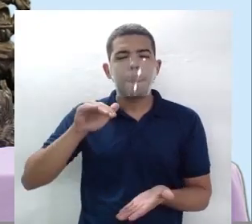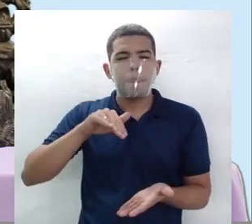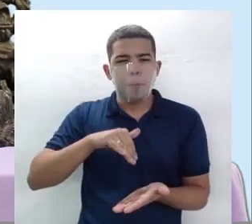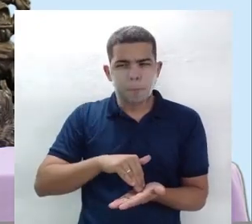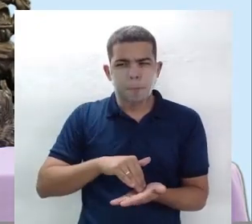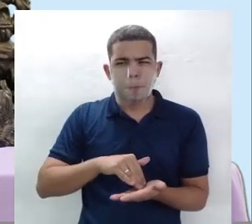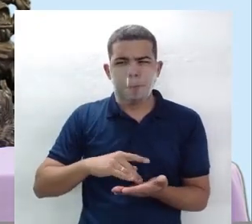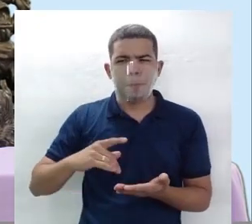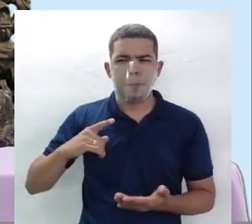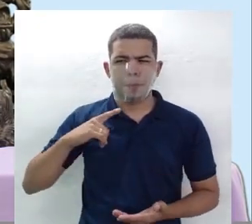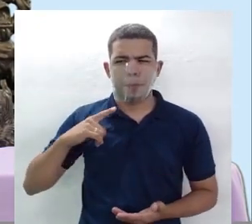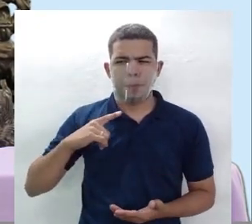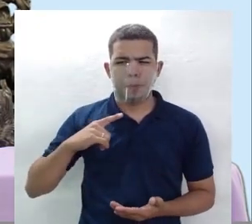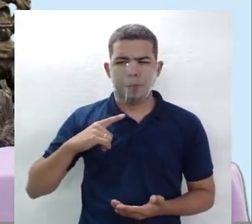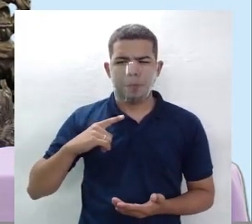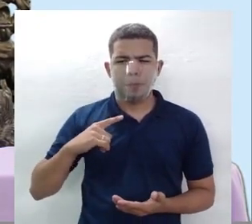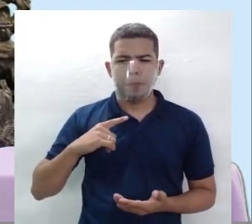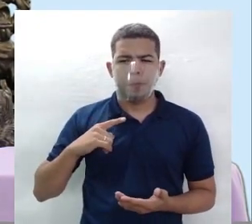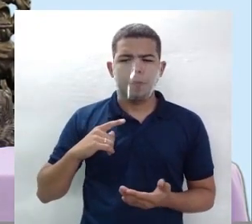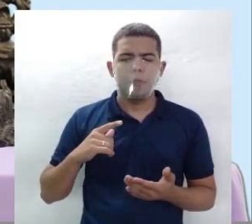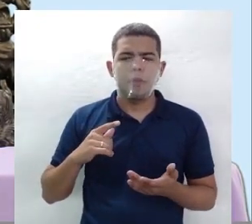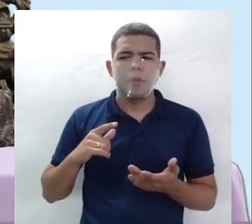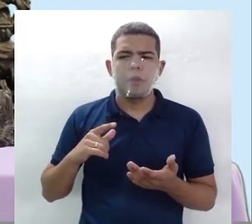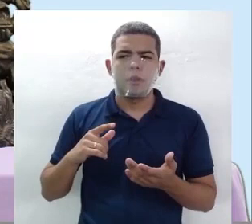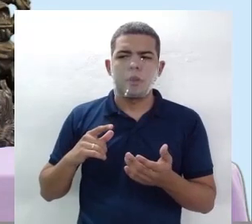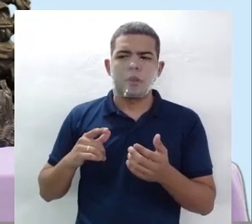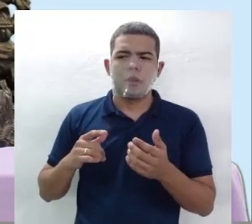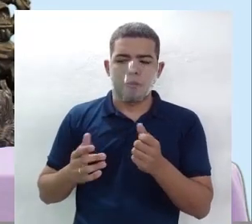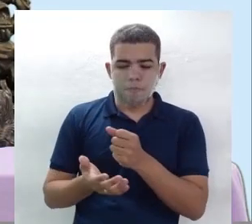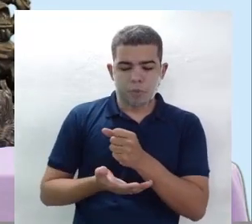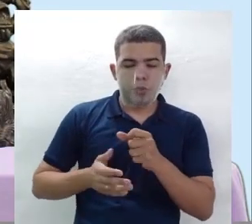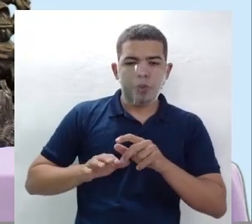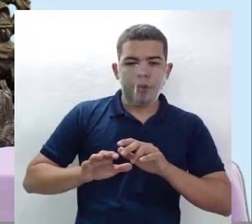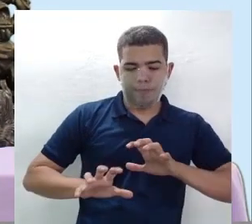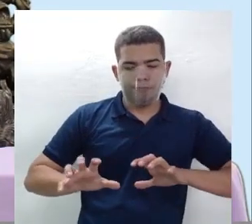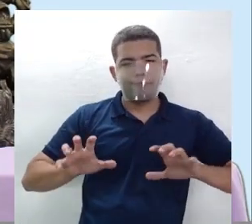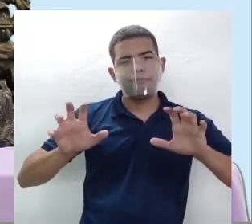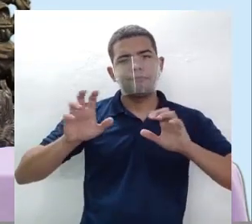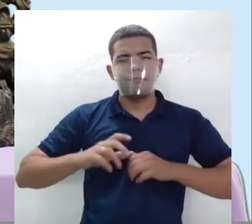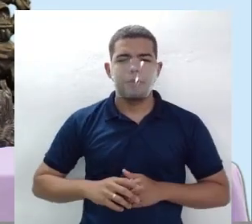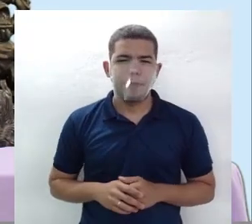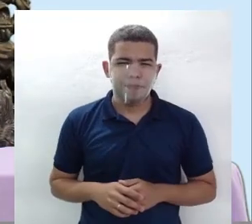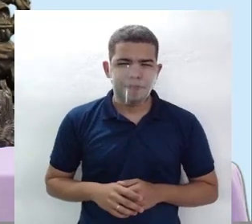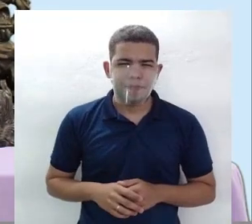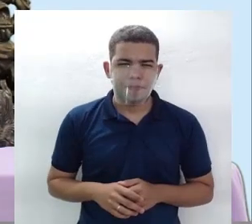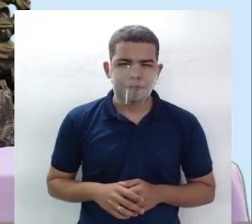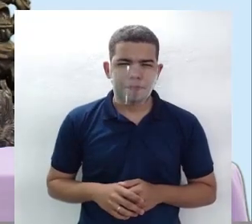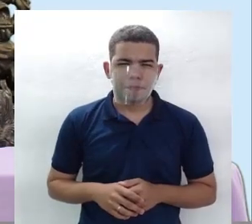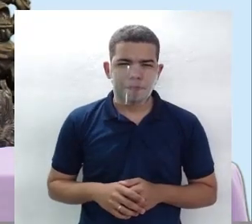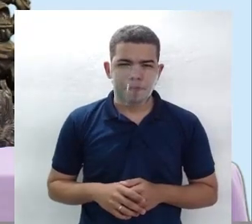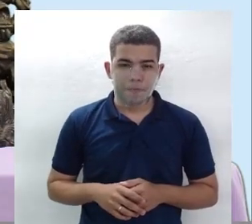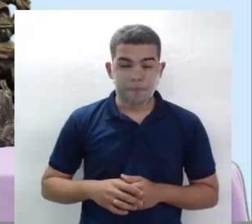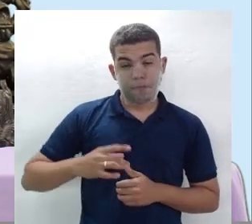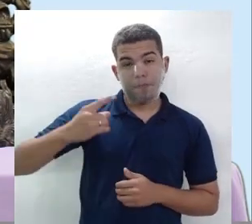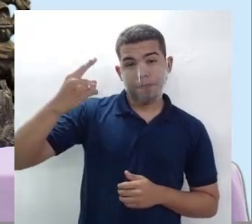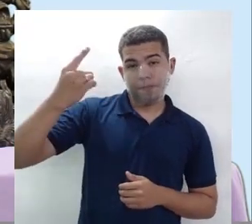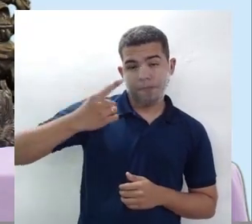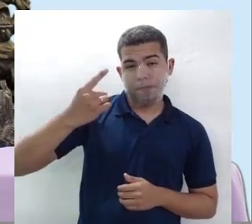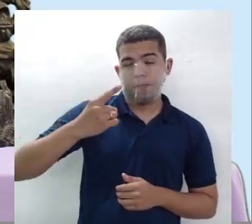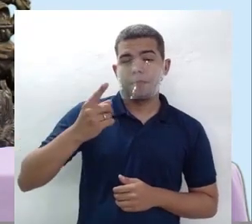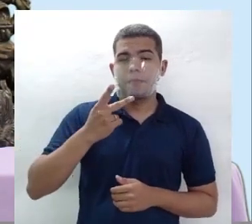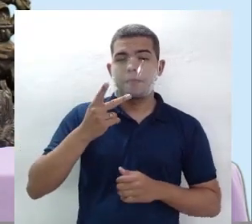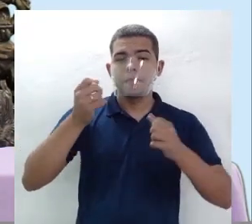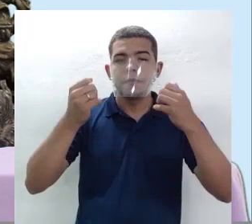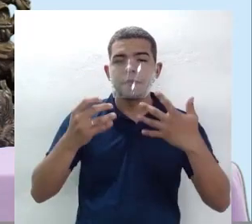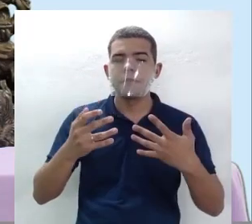chegar na fórmula, né, estrutural. Então, primeiro vou falar sobre os